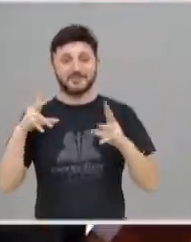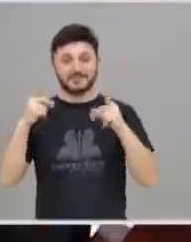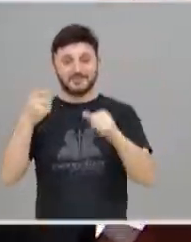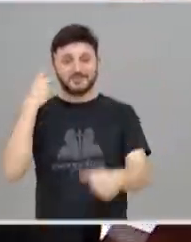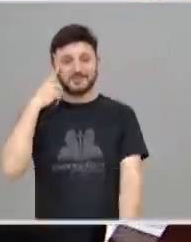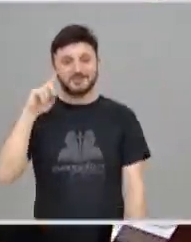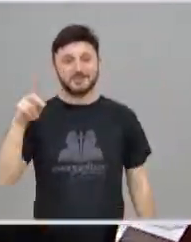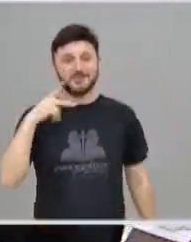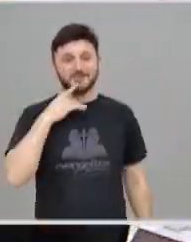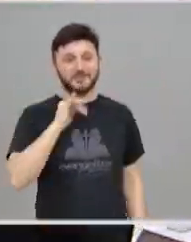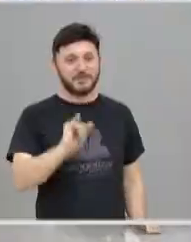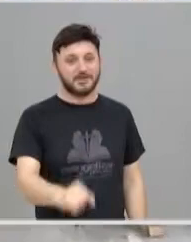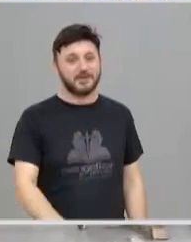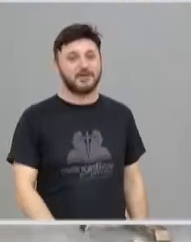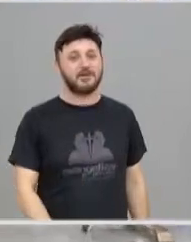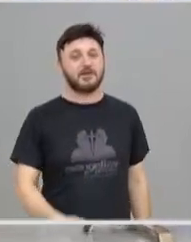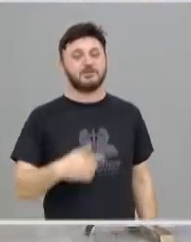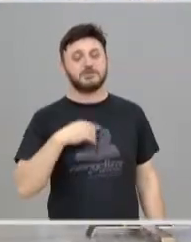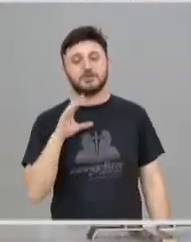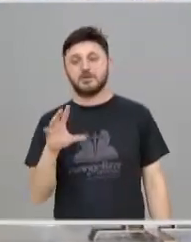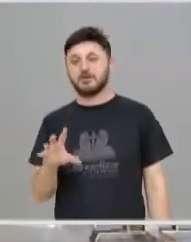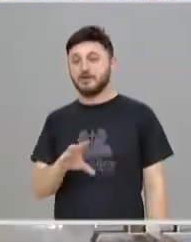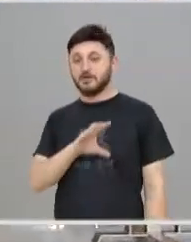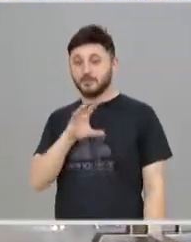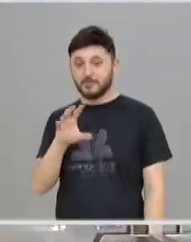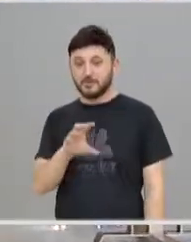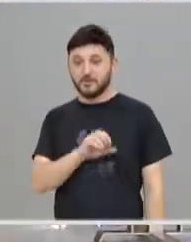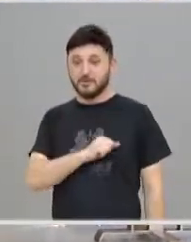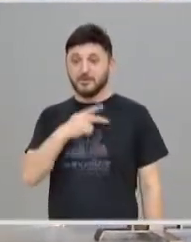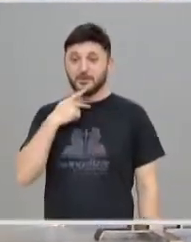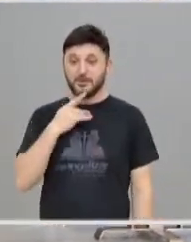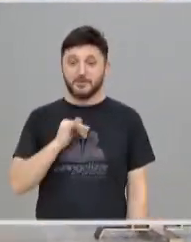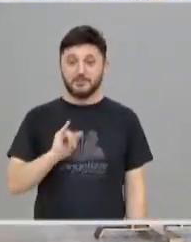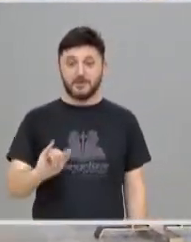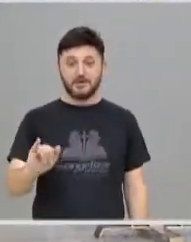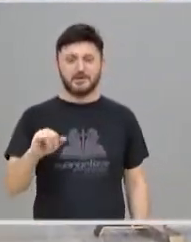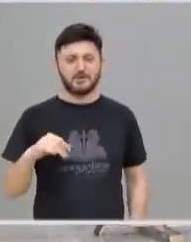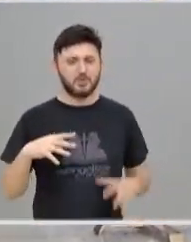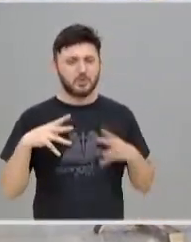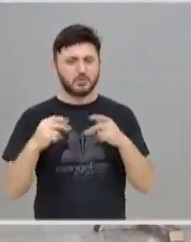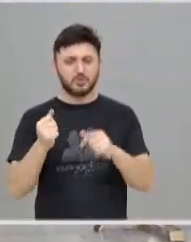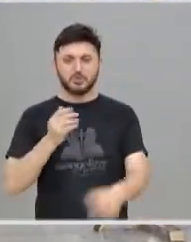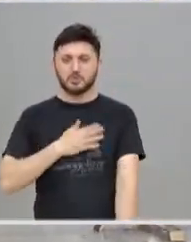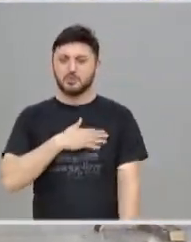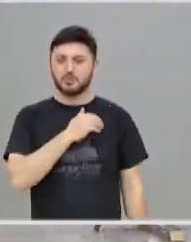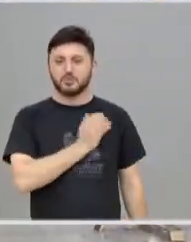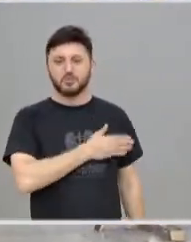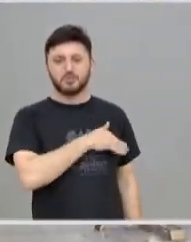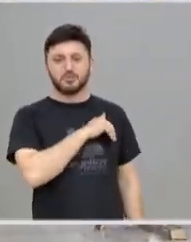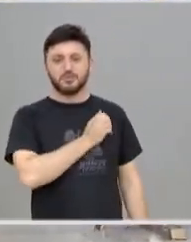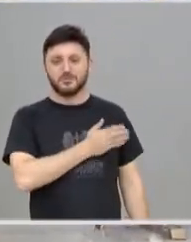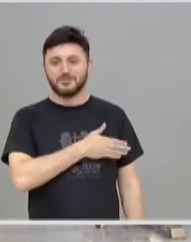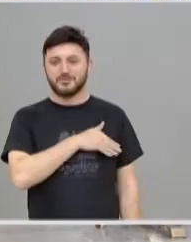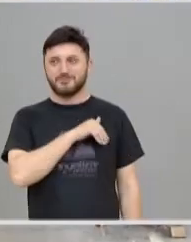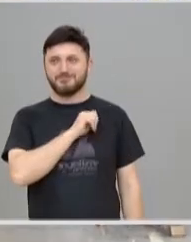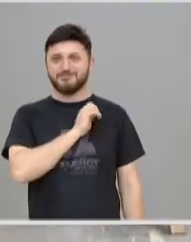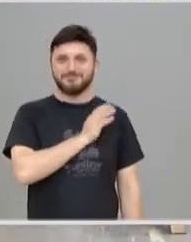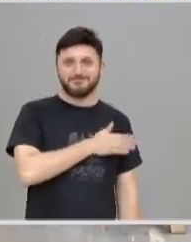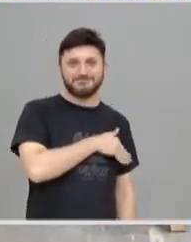o coração, eu te amo, ó Pai. De todo